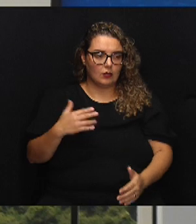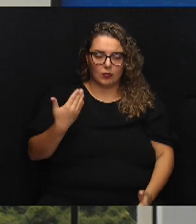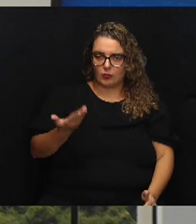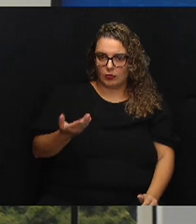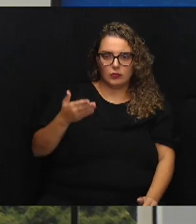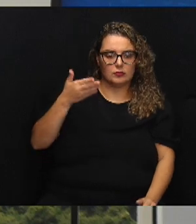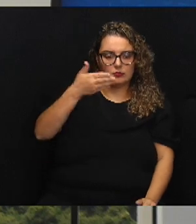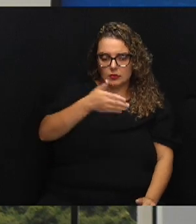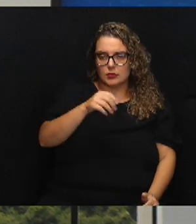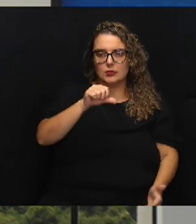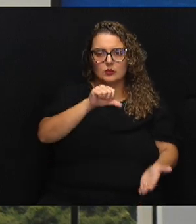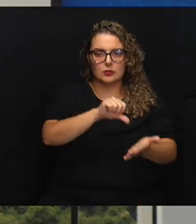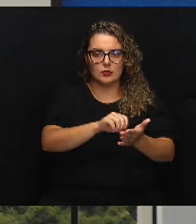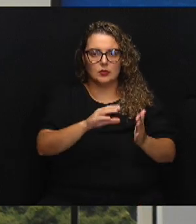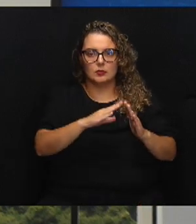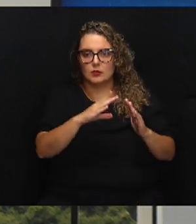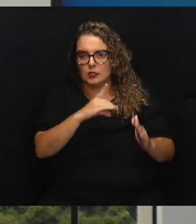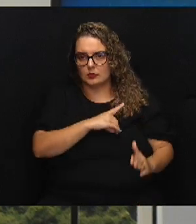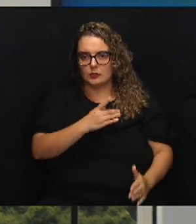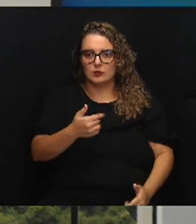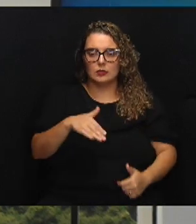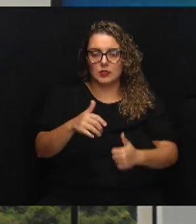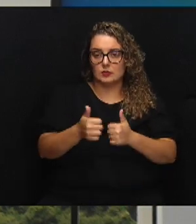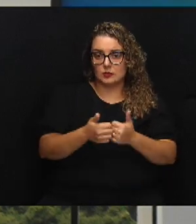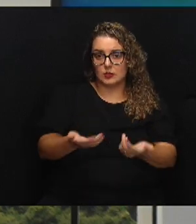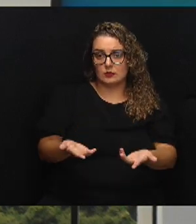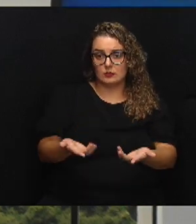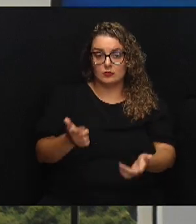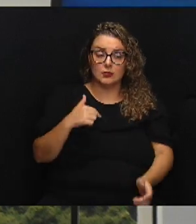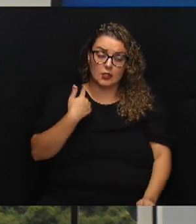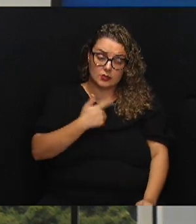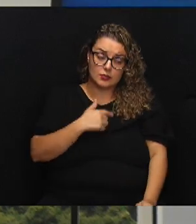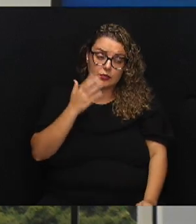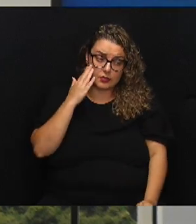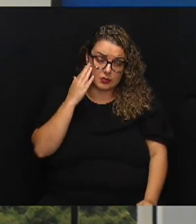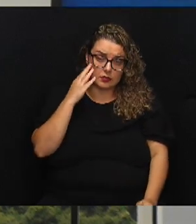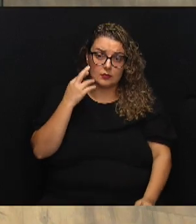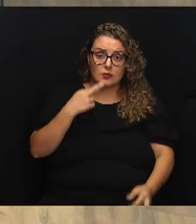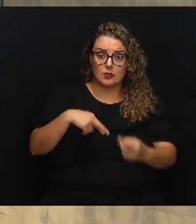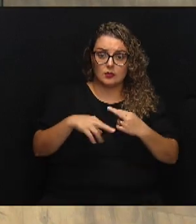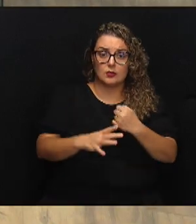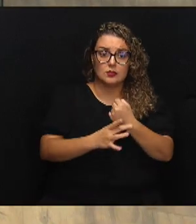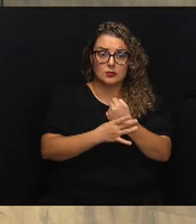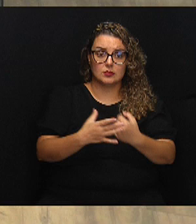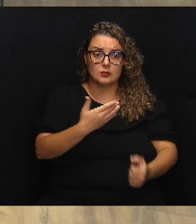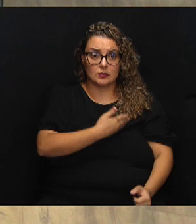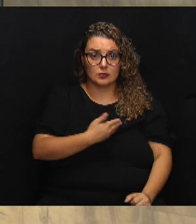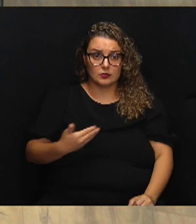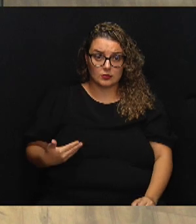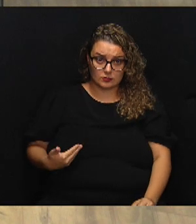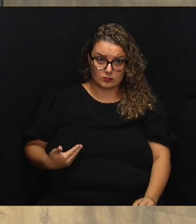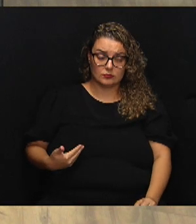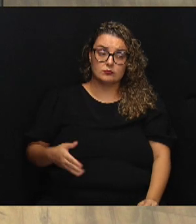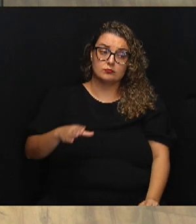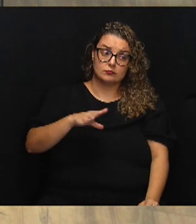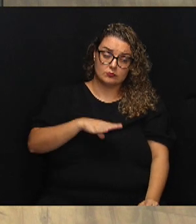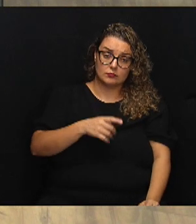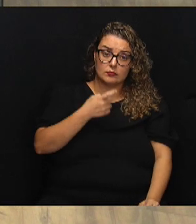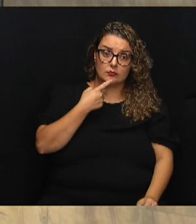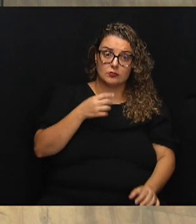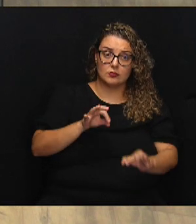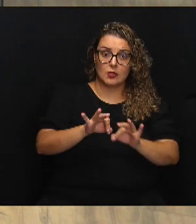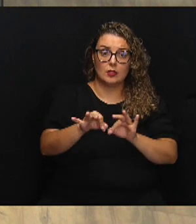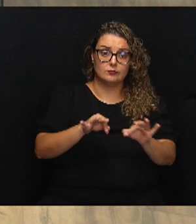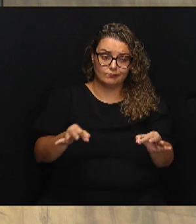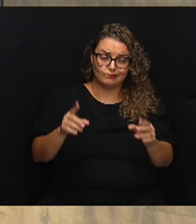até uma unidade policial mais próxima. Só que nós sabemos que a questão de segurança pública numa cidade como Campinas também é